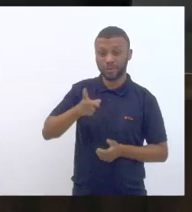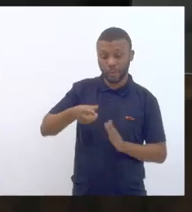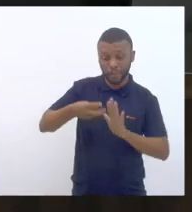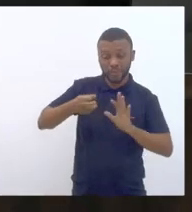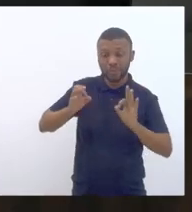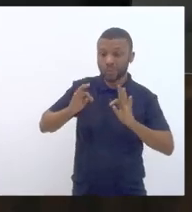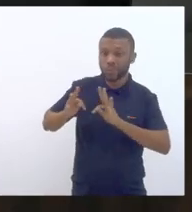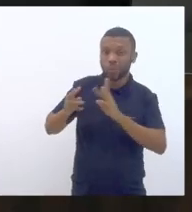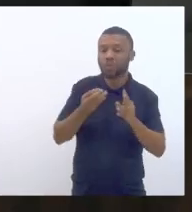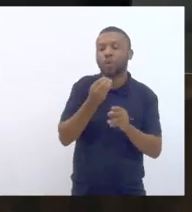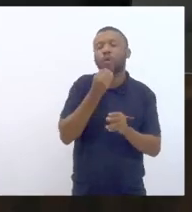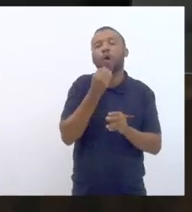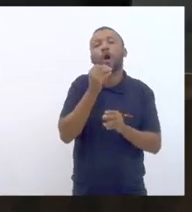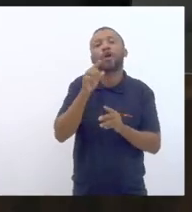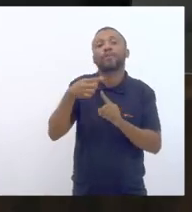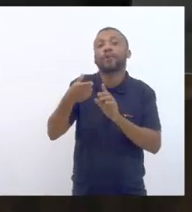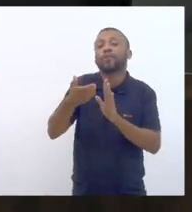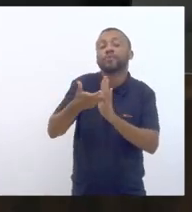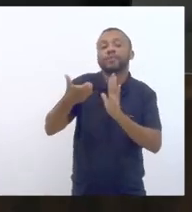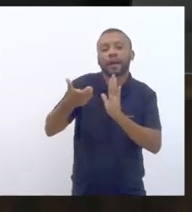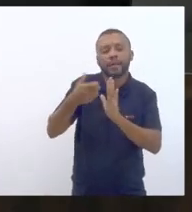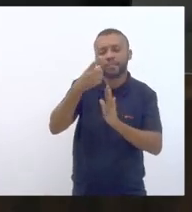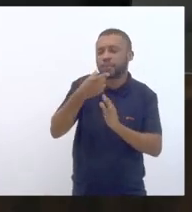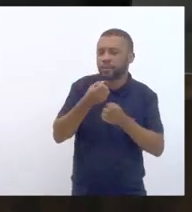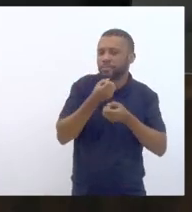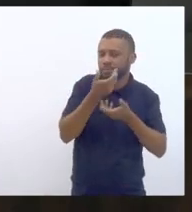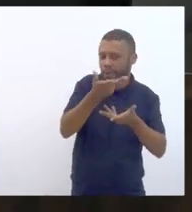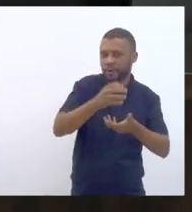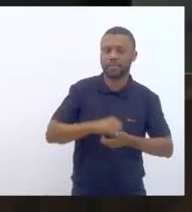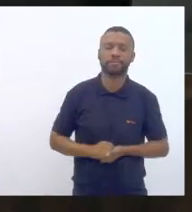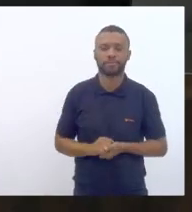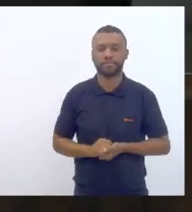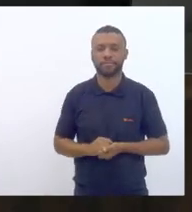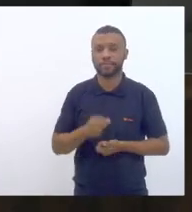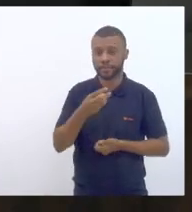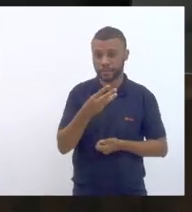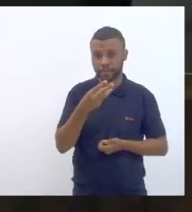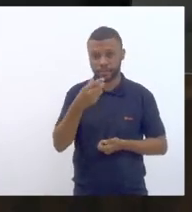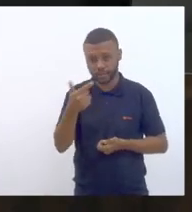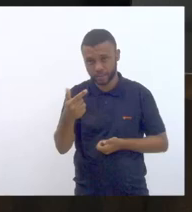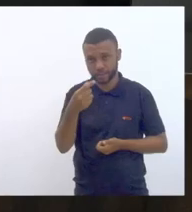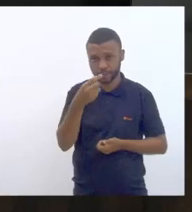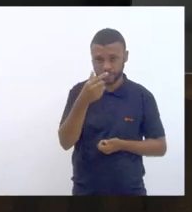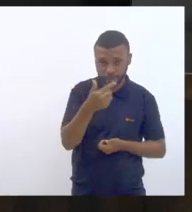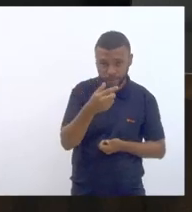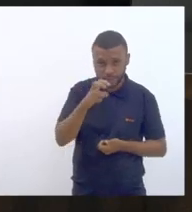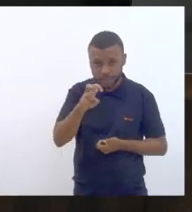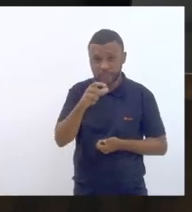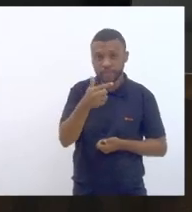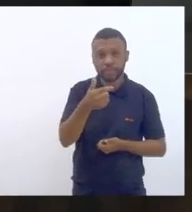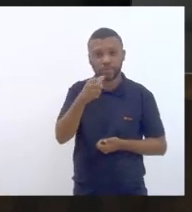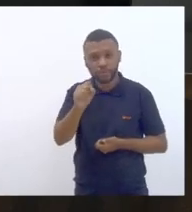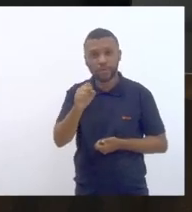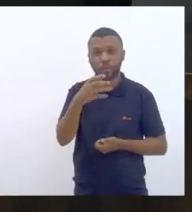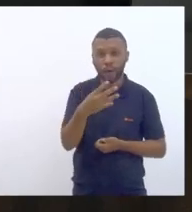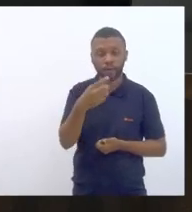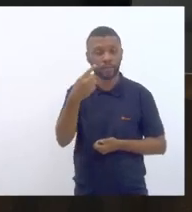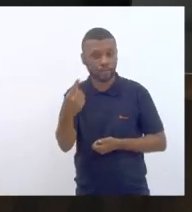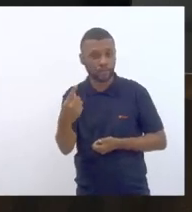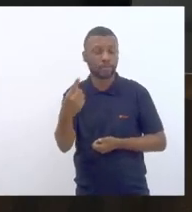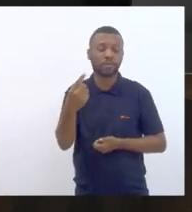todos, logicamente. Depois do destaque, eu canto aqui o destaque. 31º, 34º, 35º, 38º,